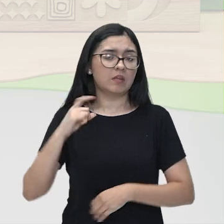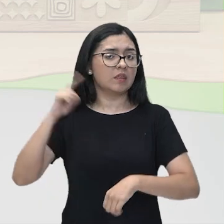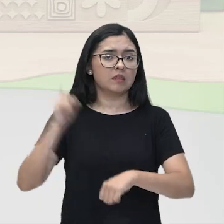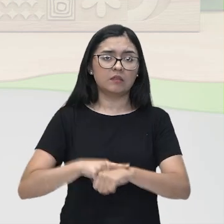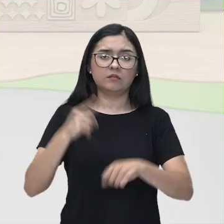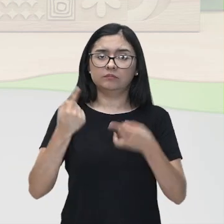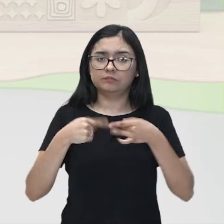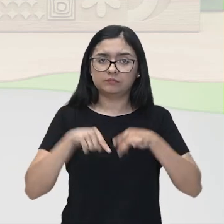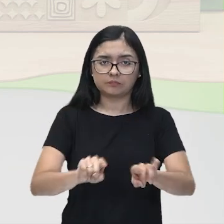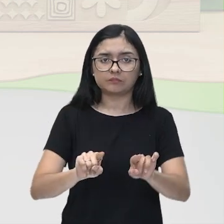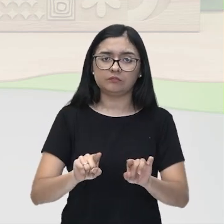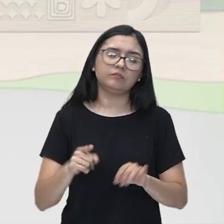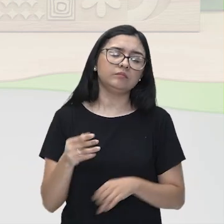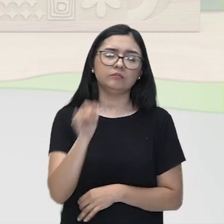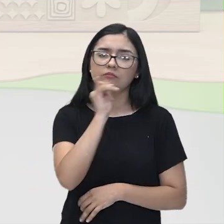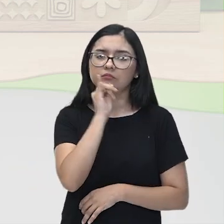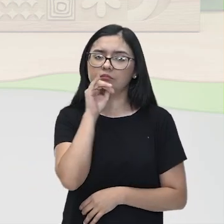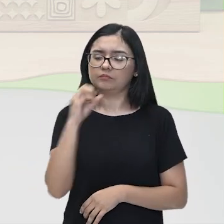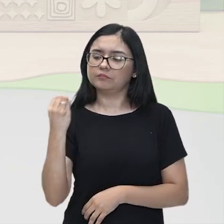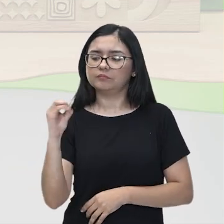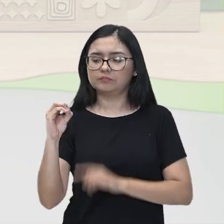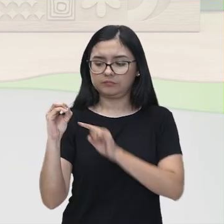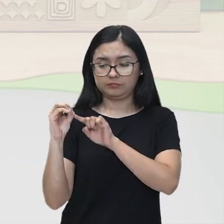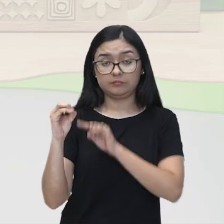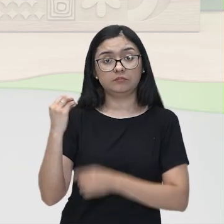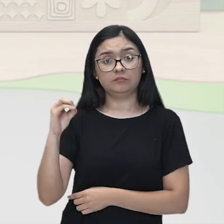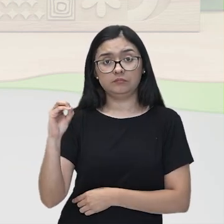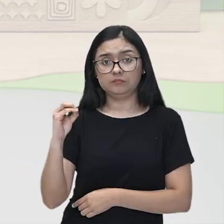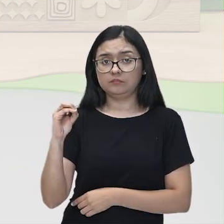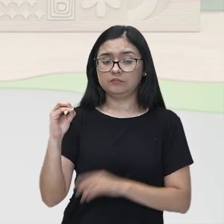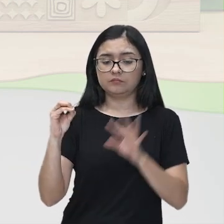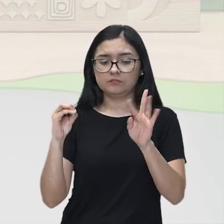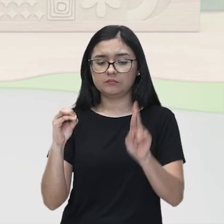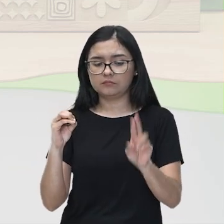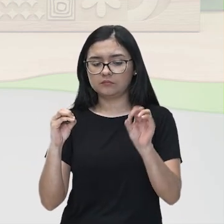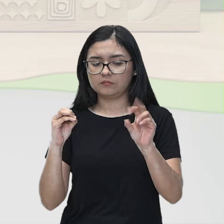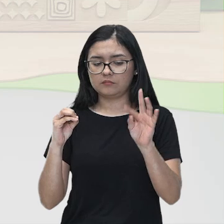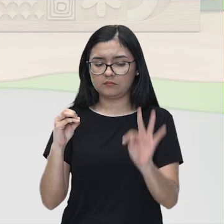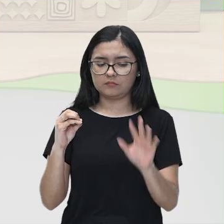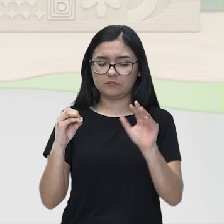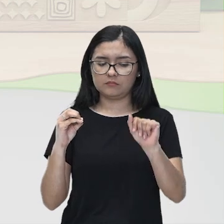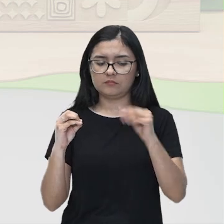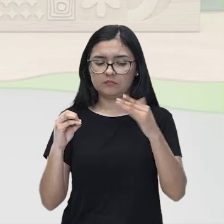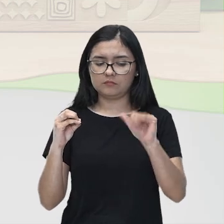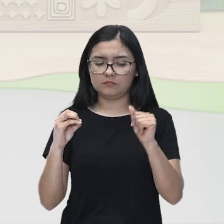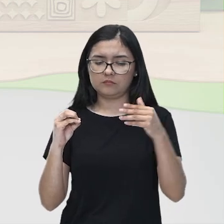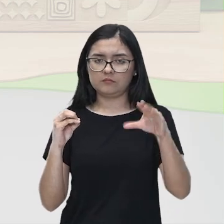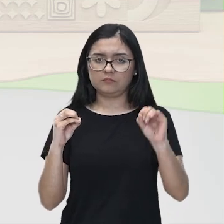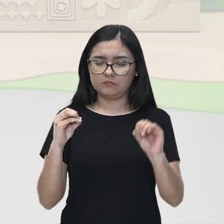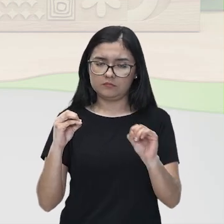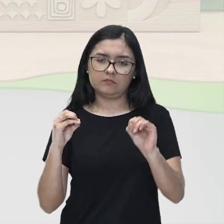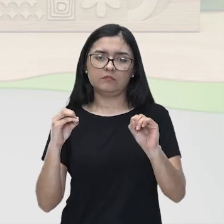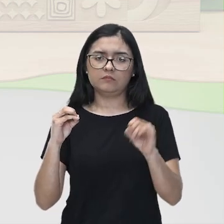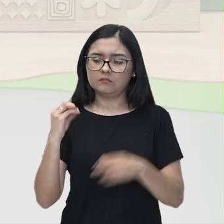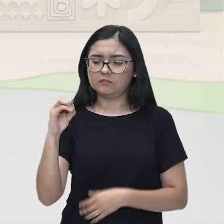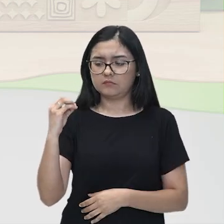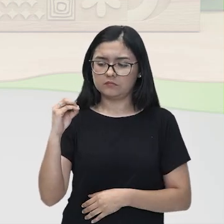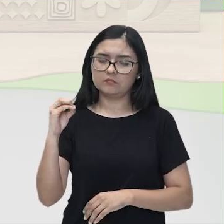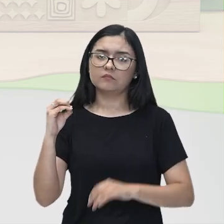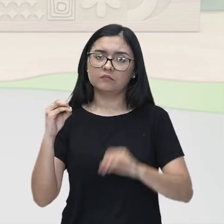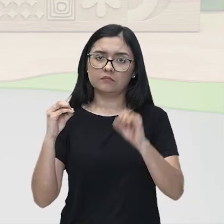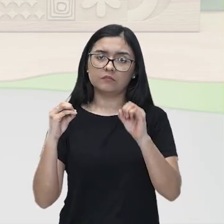de rotação é quando o nosso planeta está girando em torno do seu próprio eixo, e o movimento